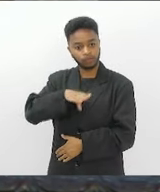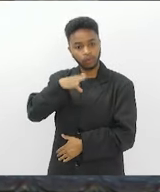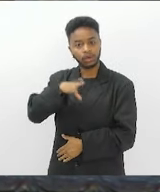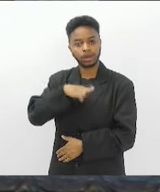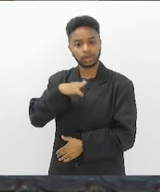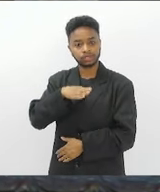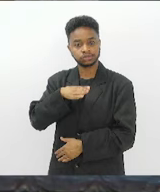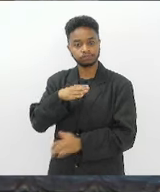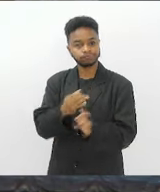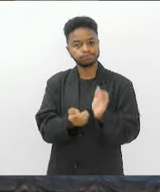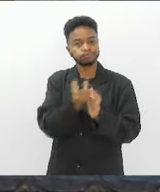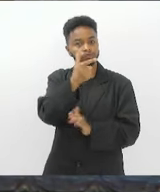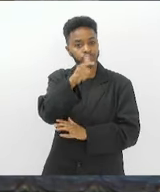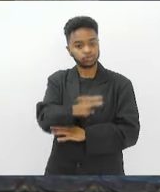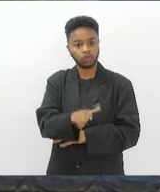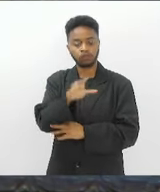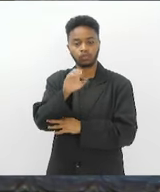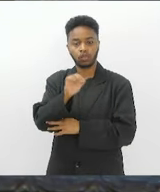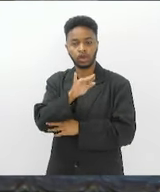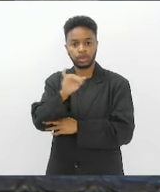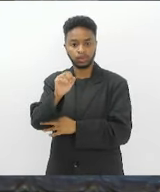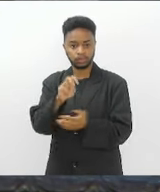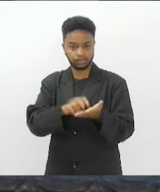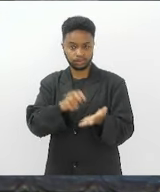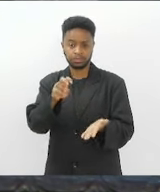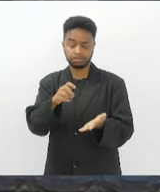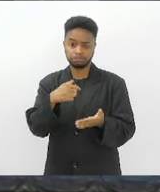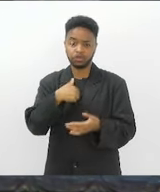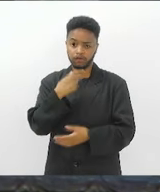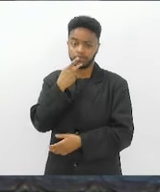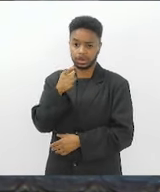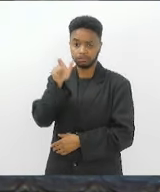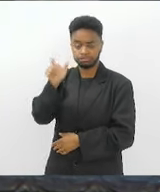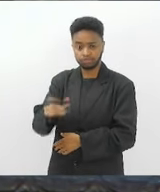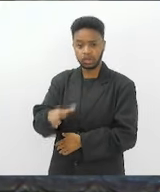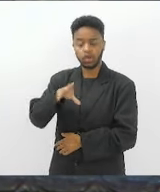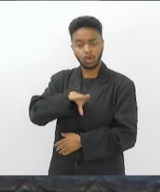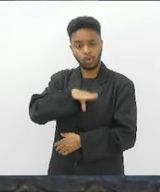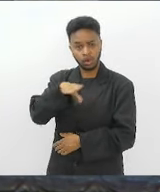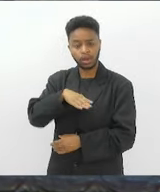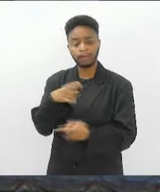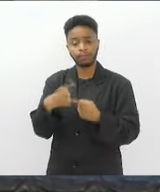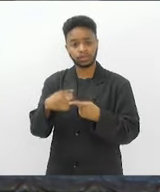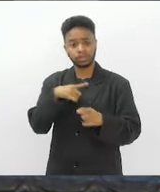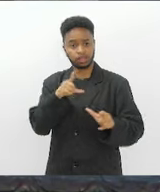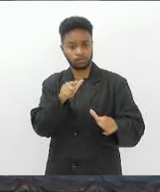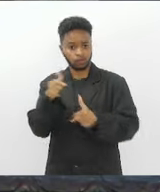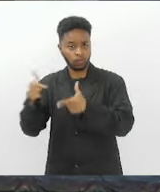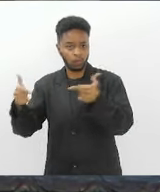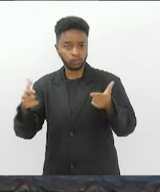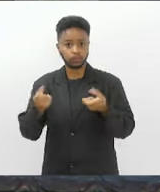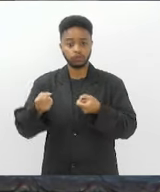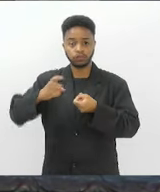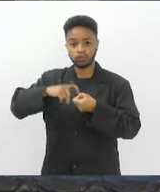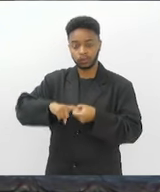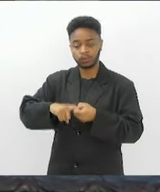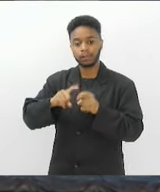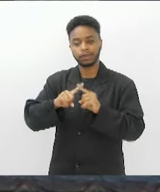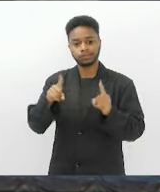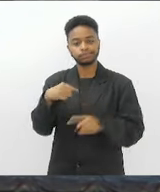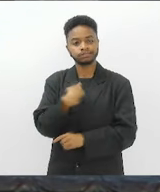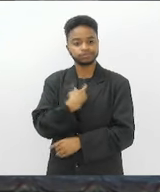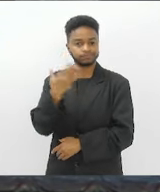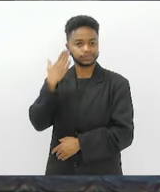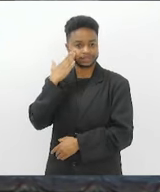Correio da Manhã. Eu digo muito corajosa a decisão, porque outros títulos foram retomados e sabemos todos que